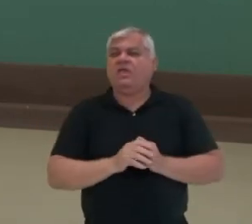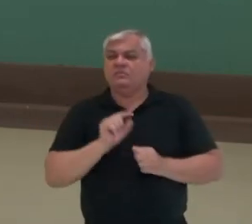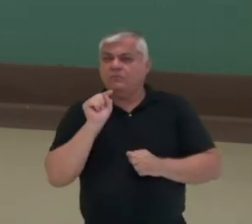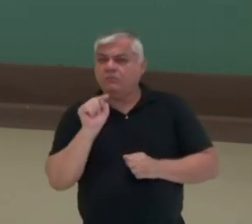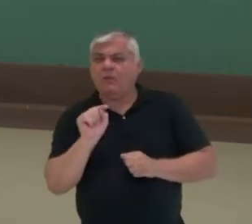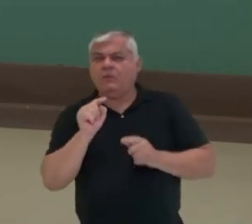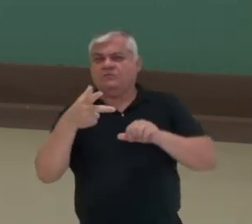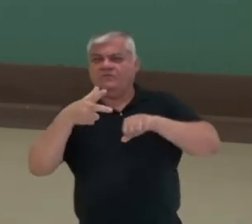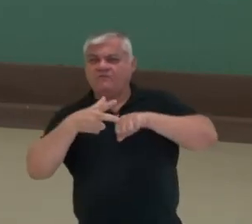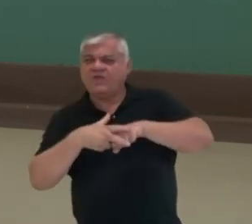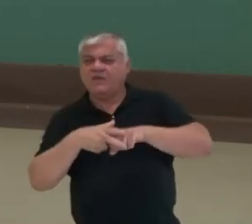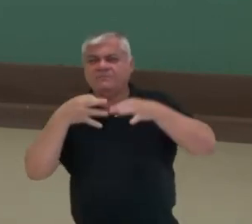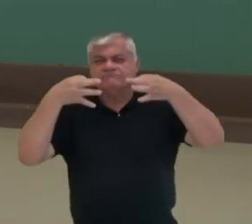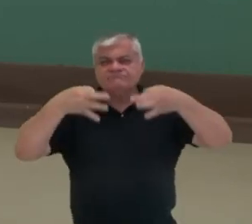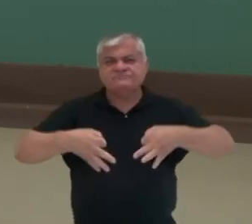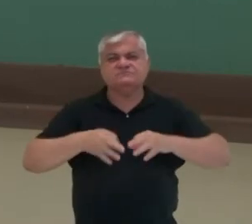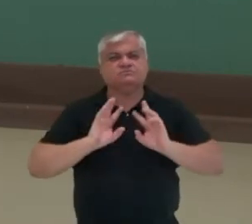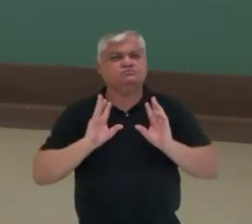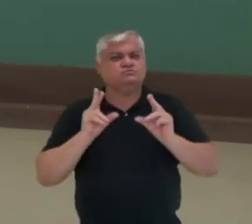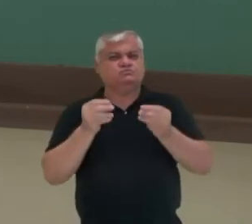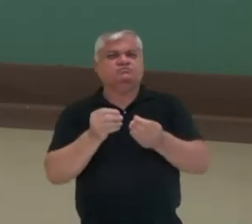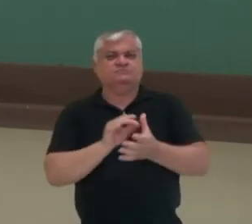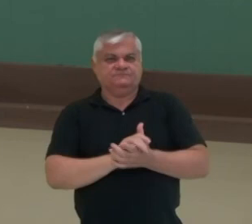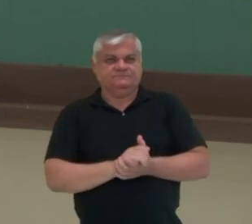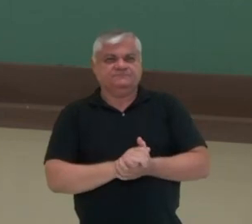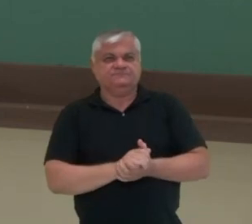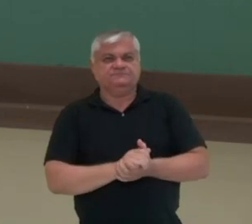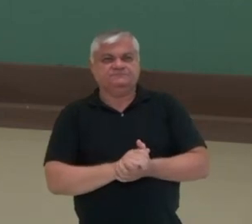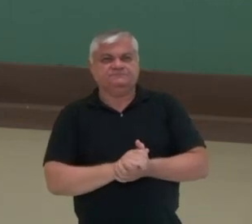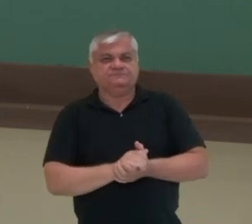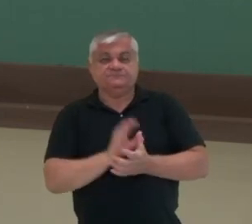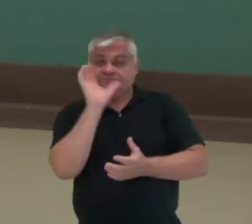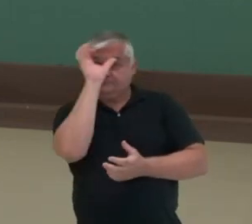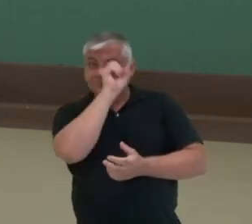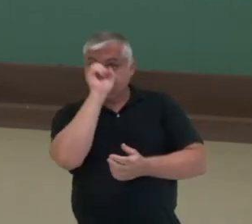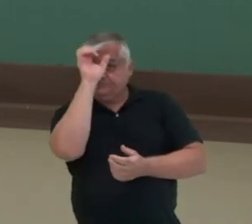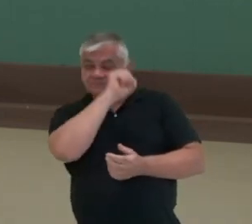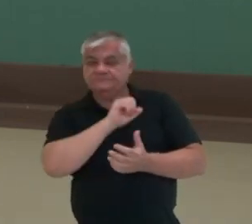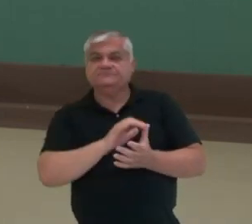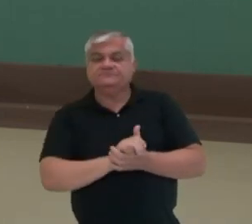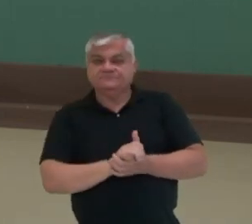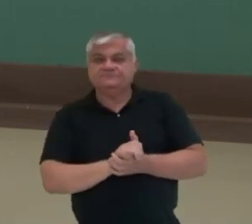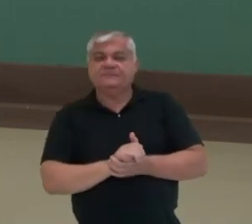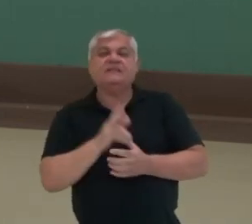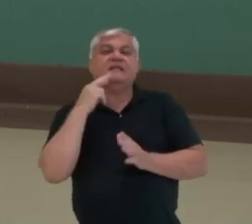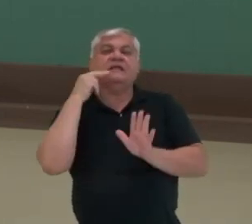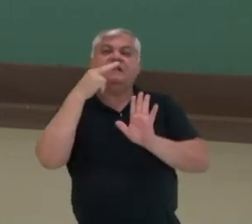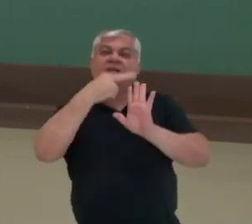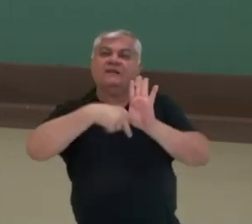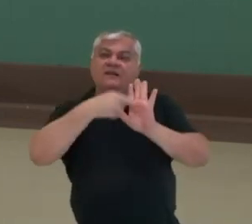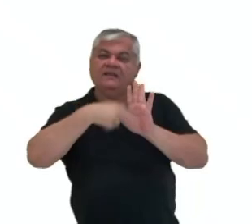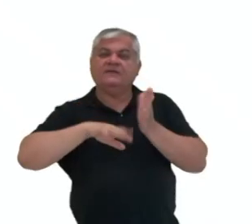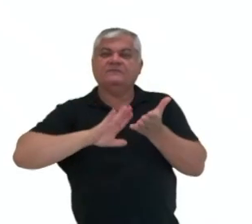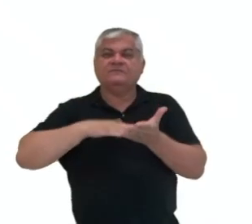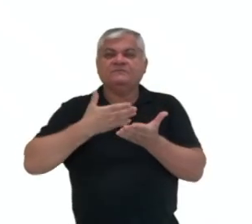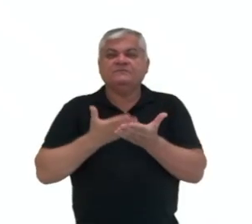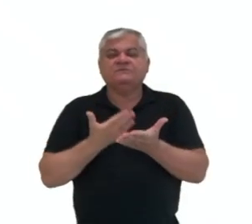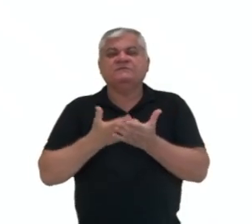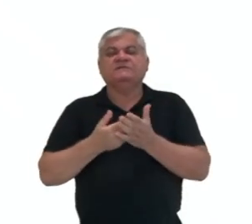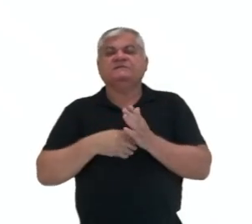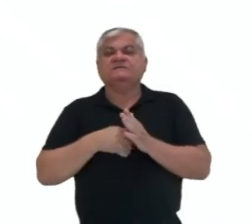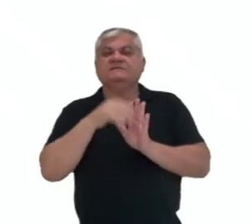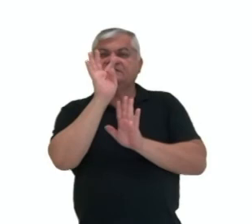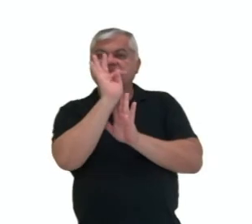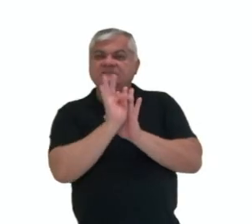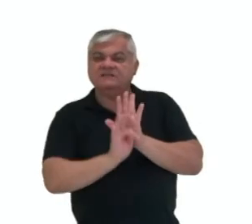coerência, regência e concordância. O que aprendemos? Lemos e interpretamos textos motivadores